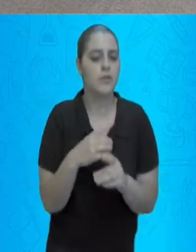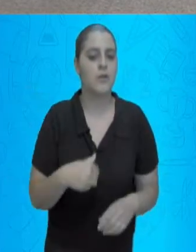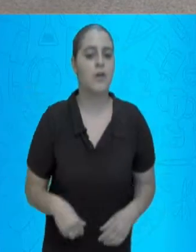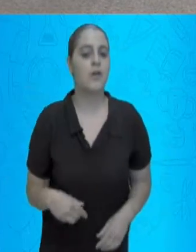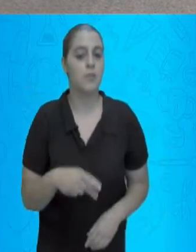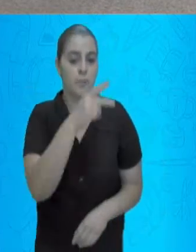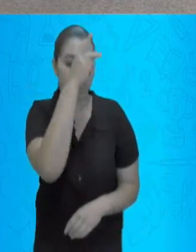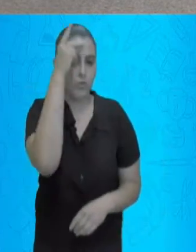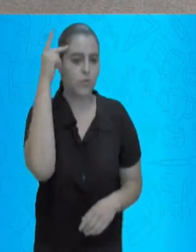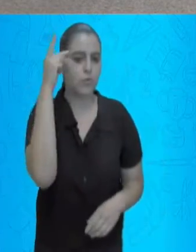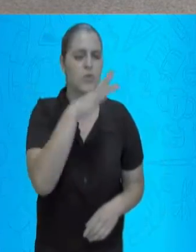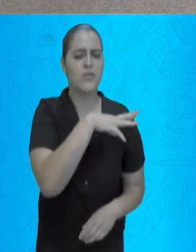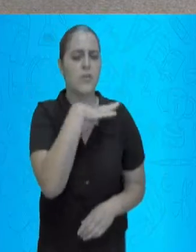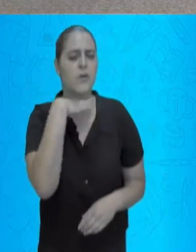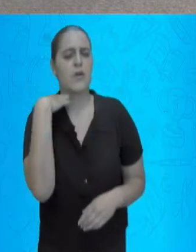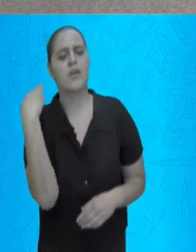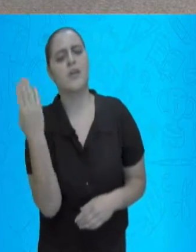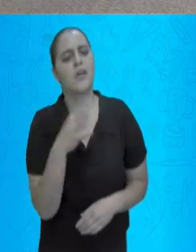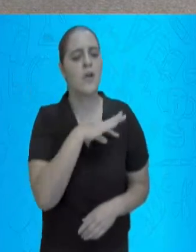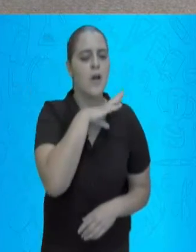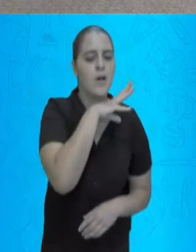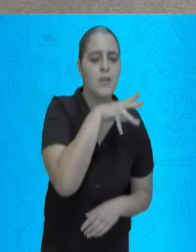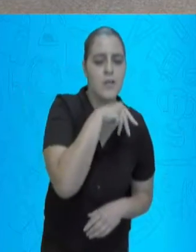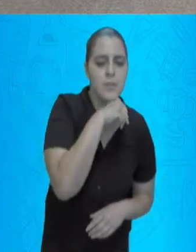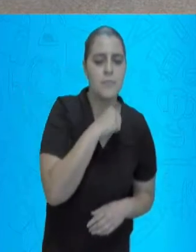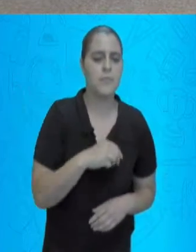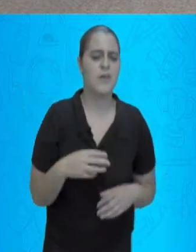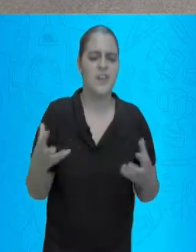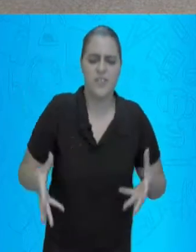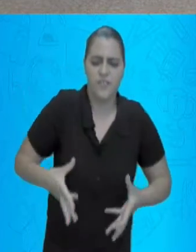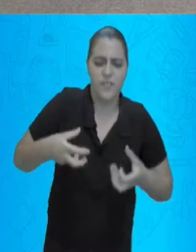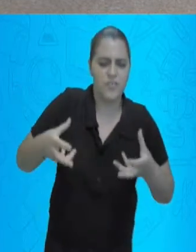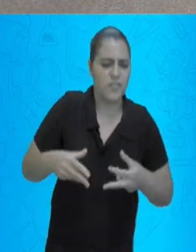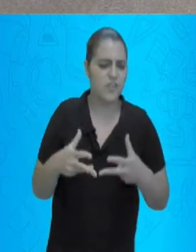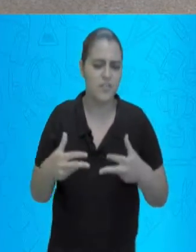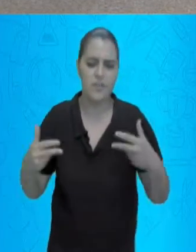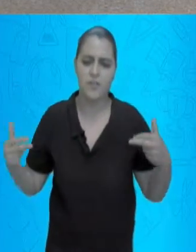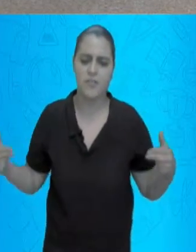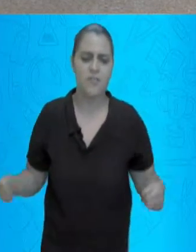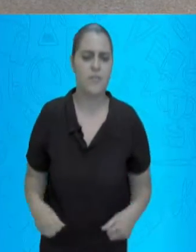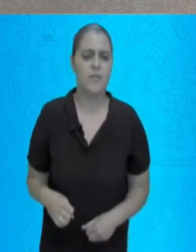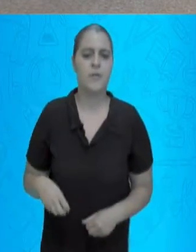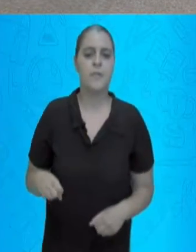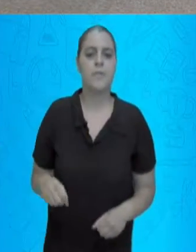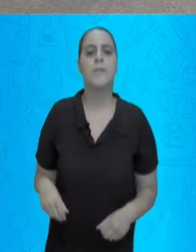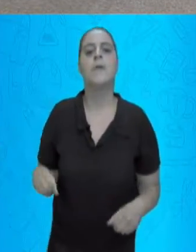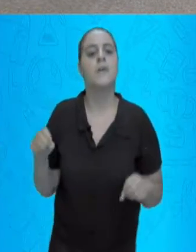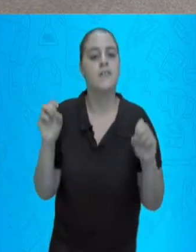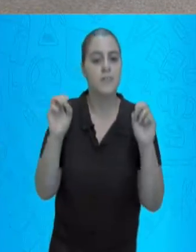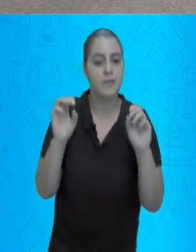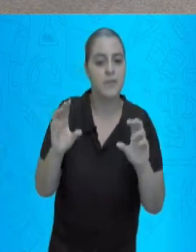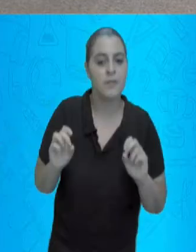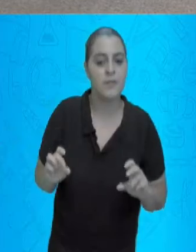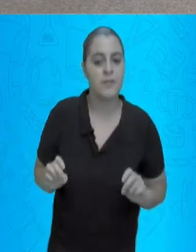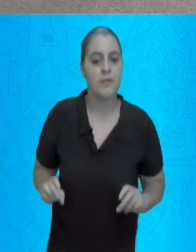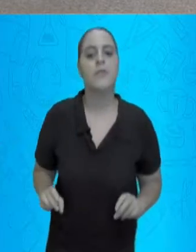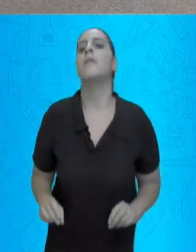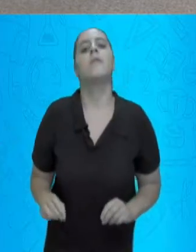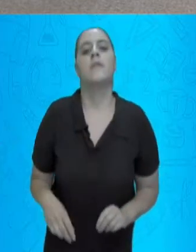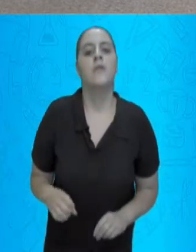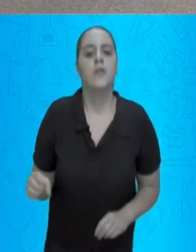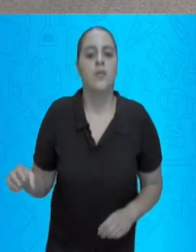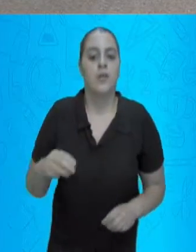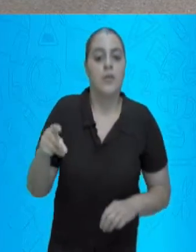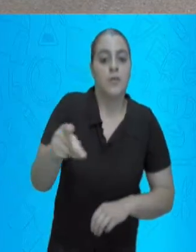seres vivos, animais, vegetais, principalmente em rochas sedimentares. Então